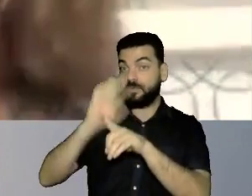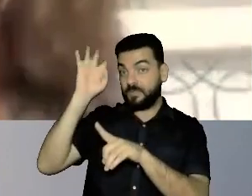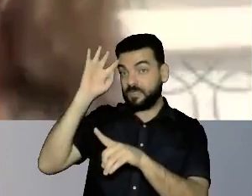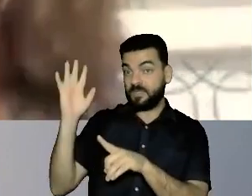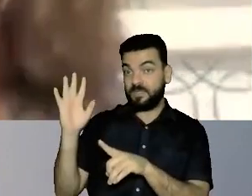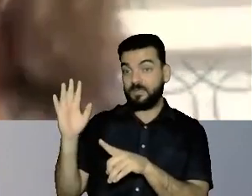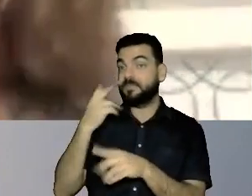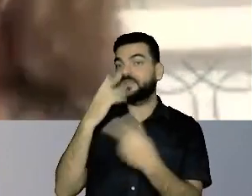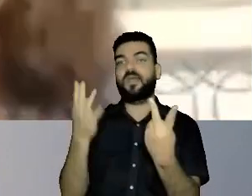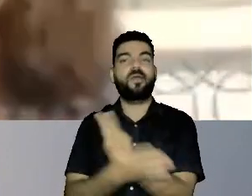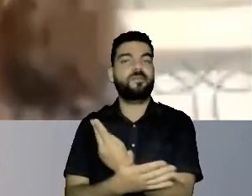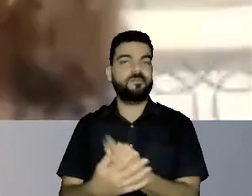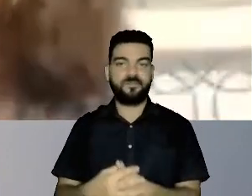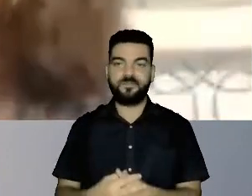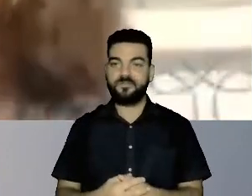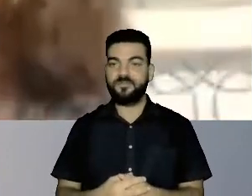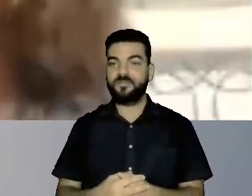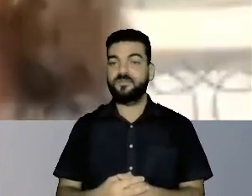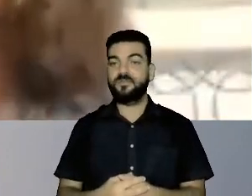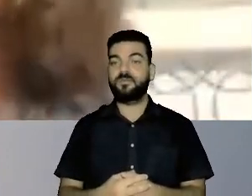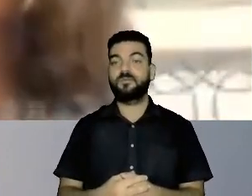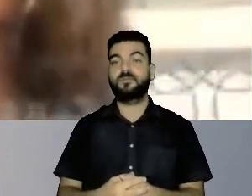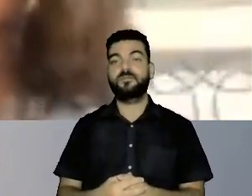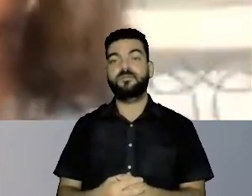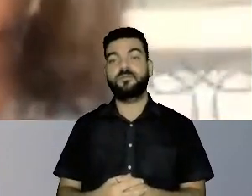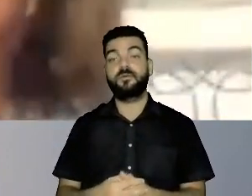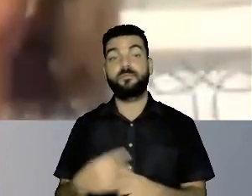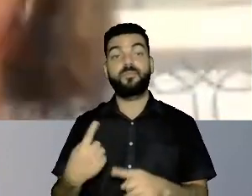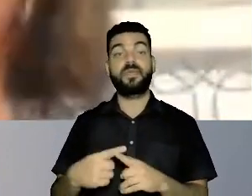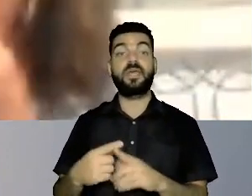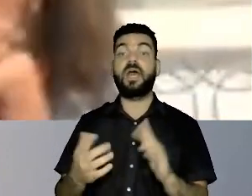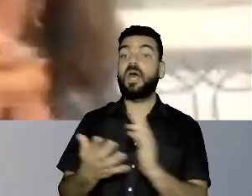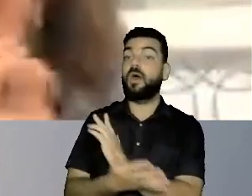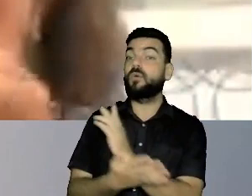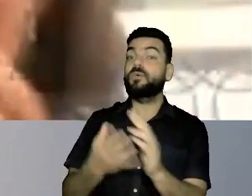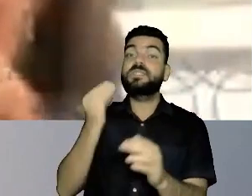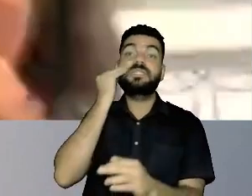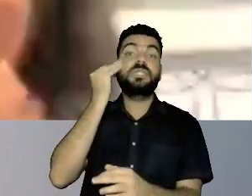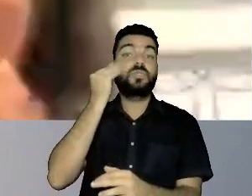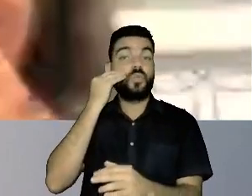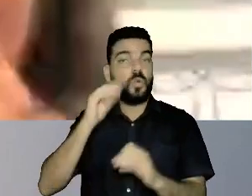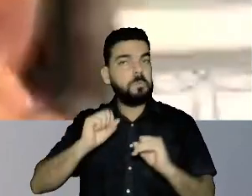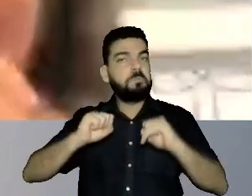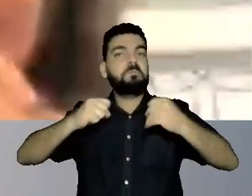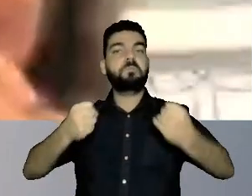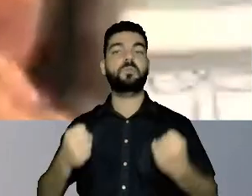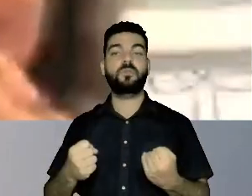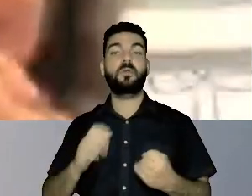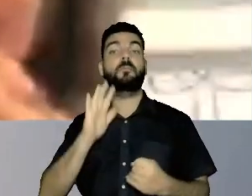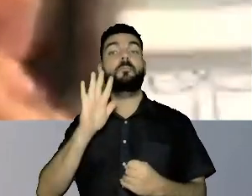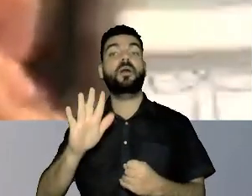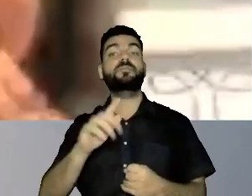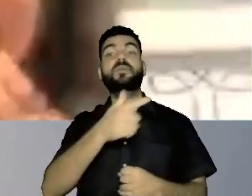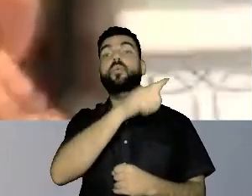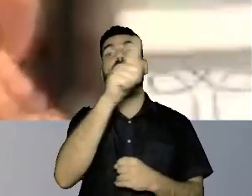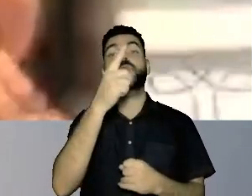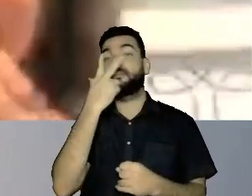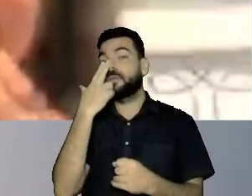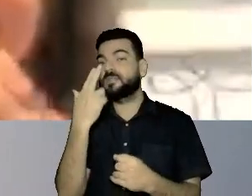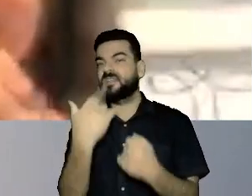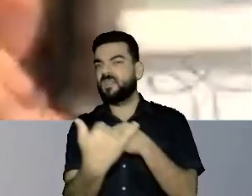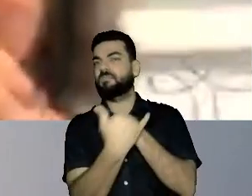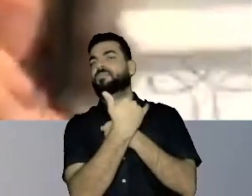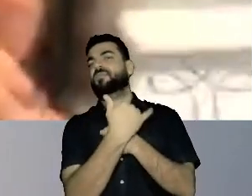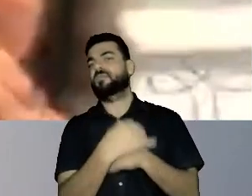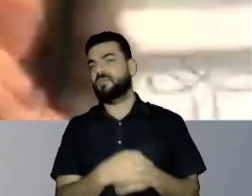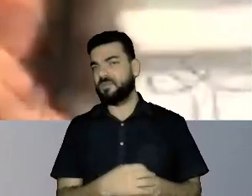uma série de coisas, mostrando que, inclusive, essa pergunta ela é equivocada, ela é um campo perigoso, porque na